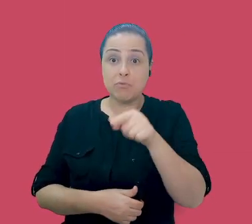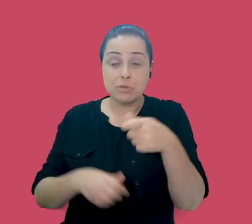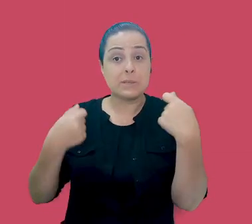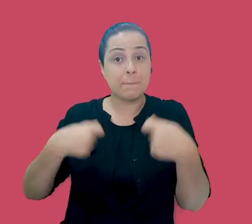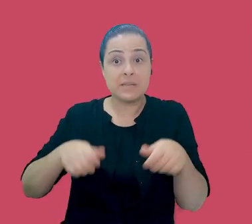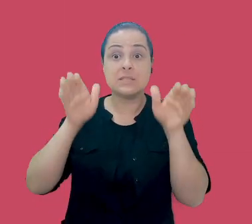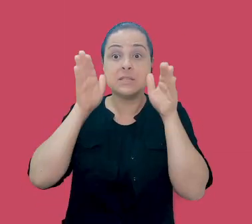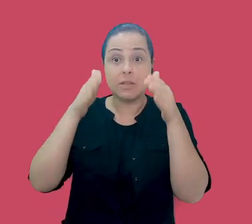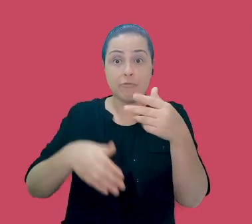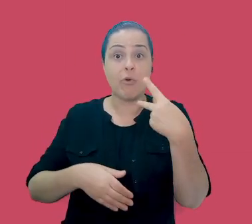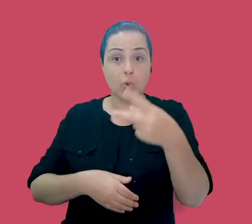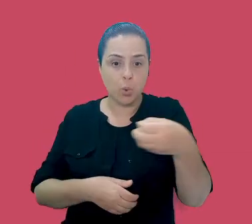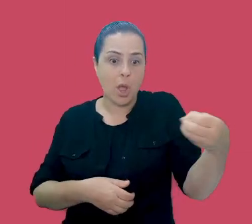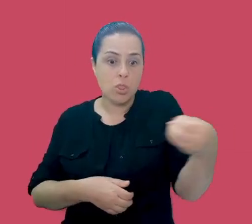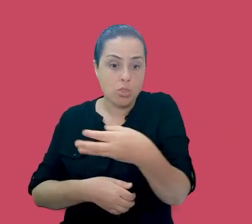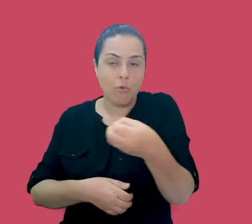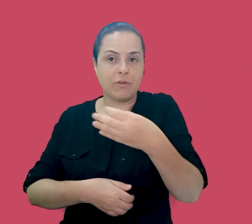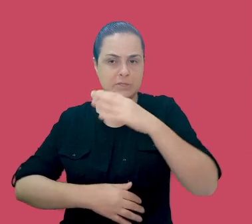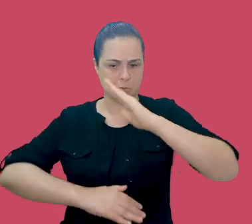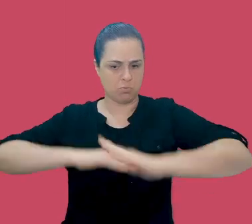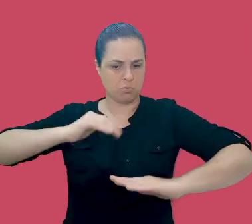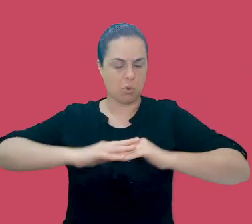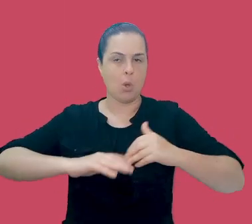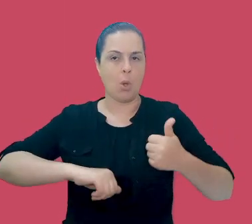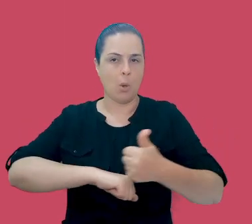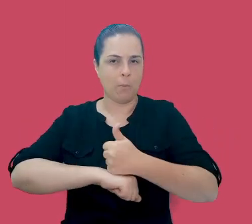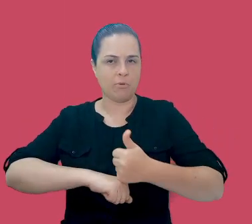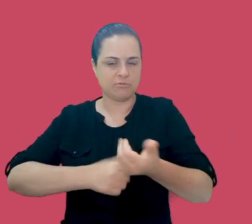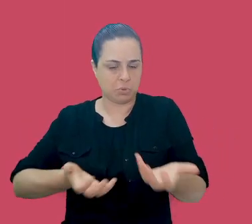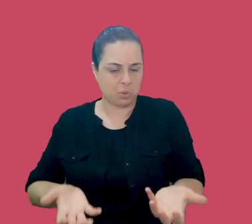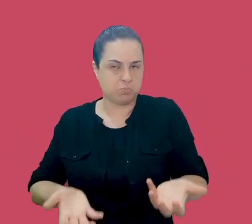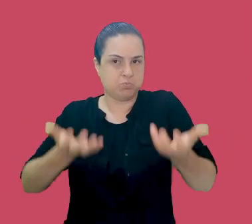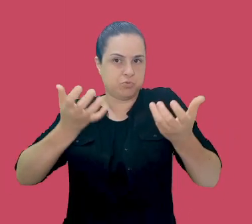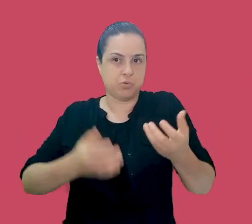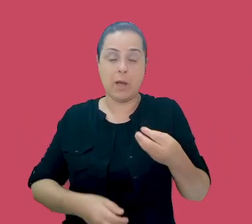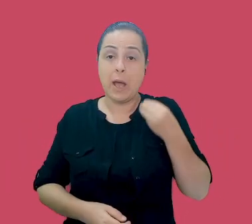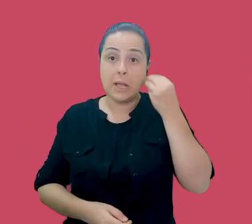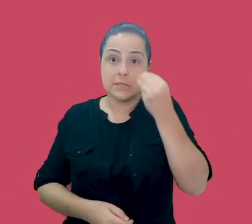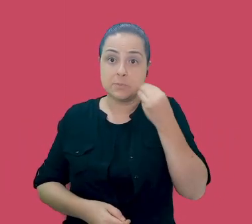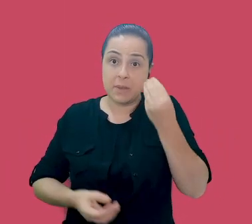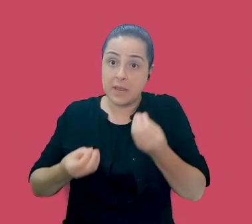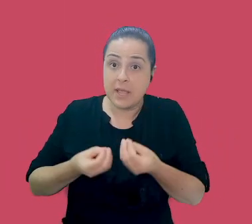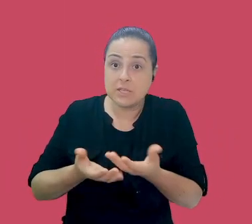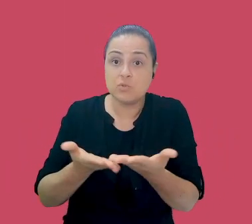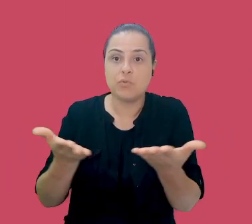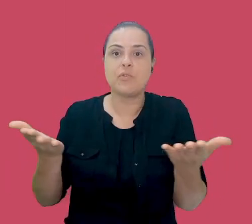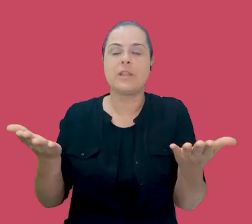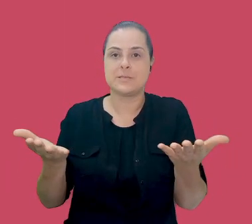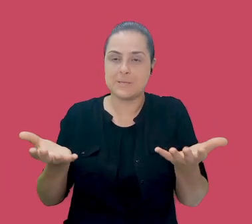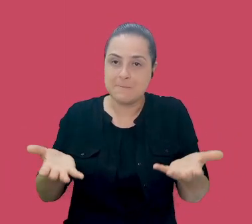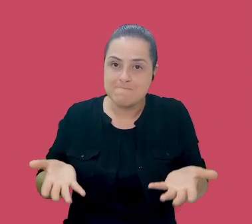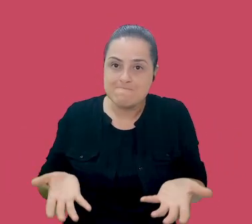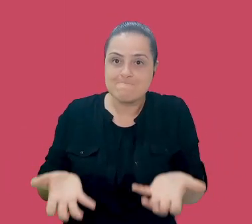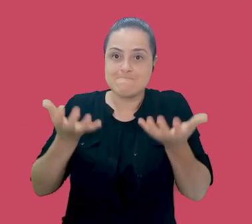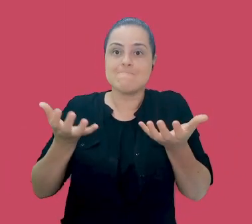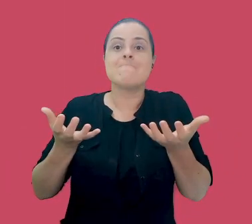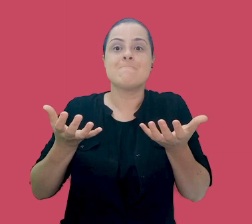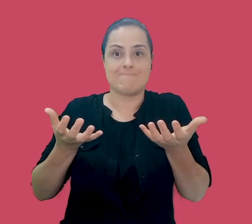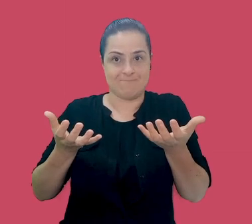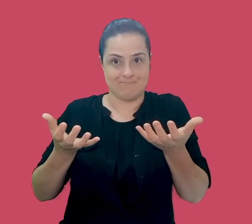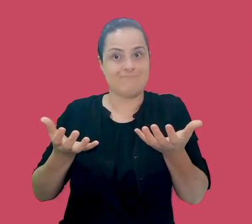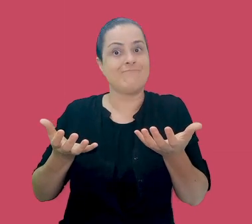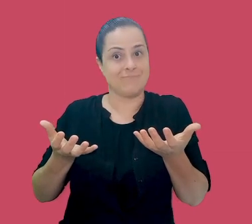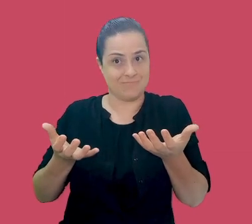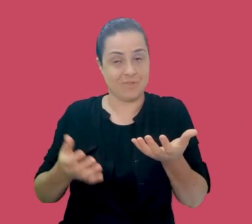começar a ter um foco na sua inovação também, uma experiência que você vai provocar que é diferente, isso faz toda